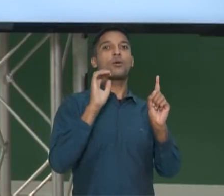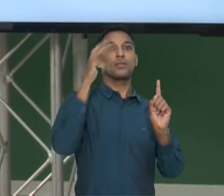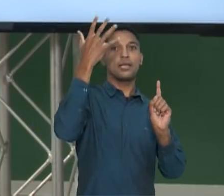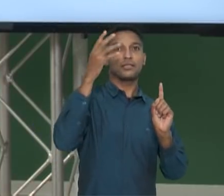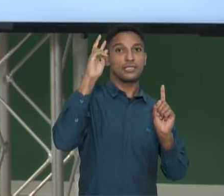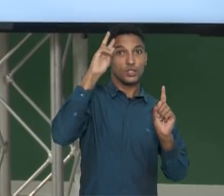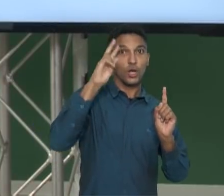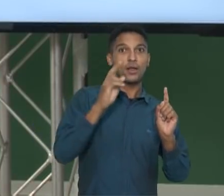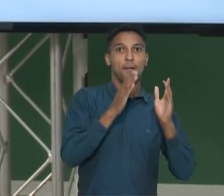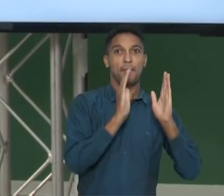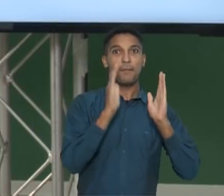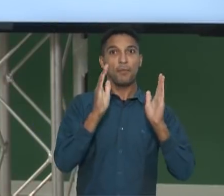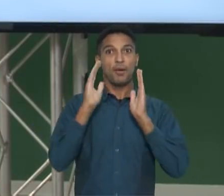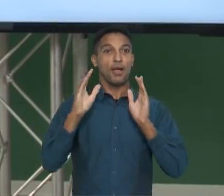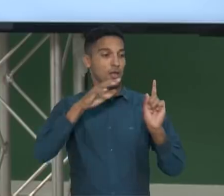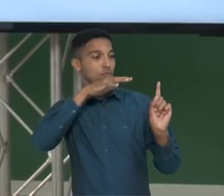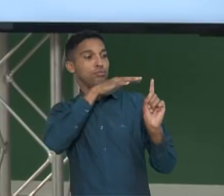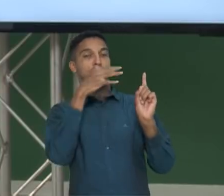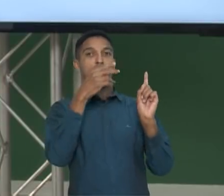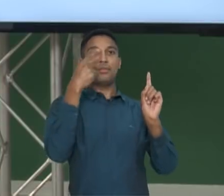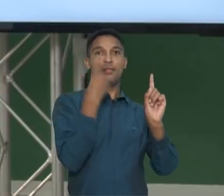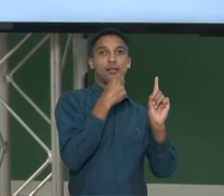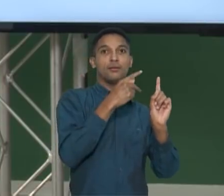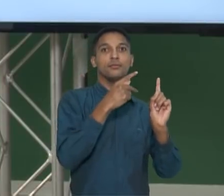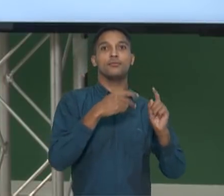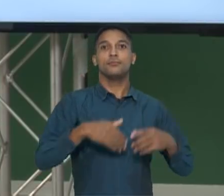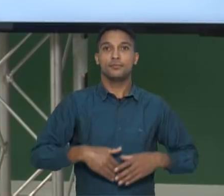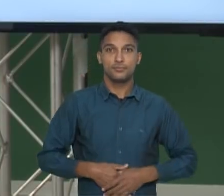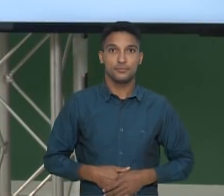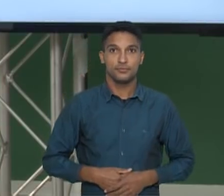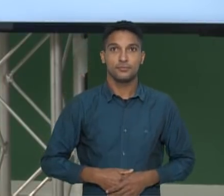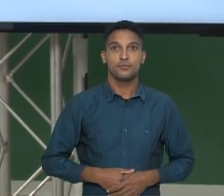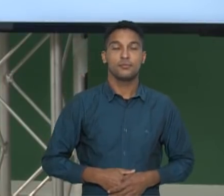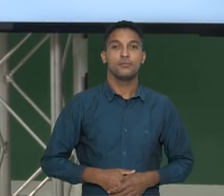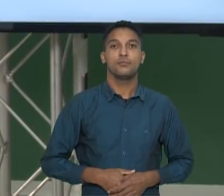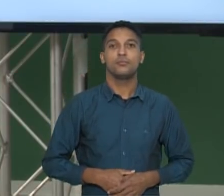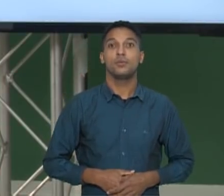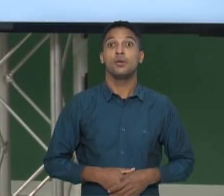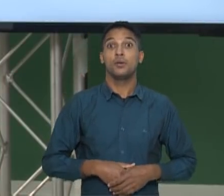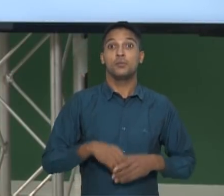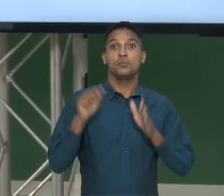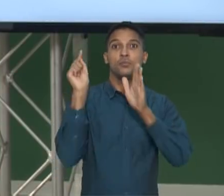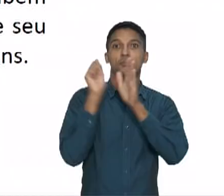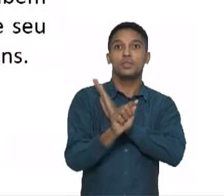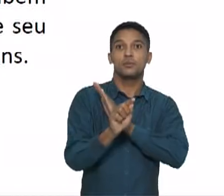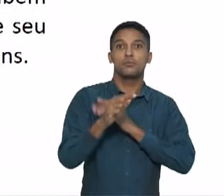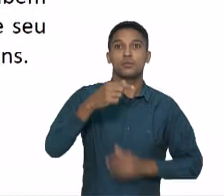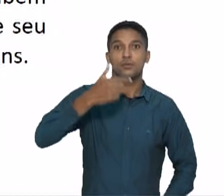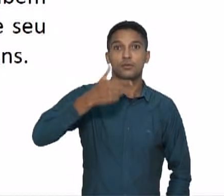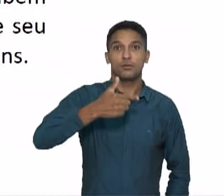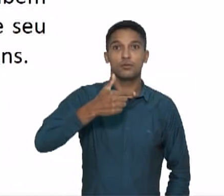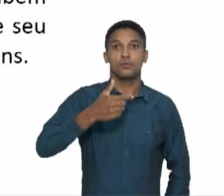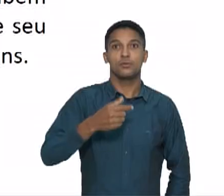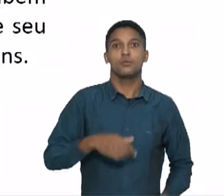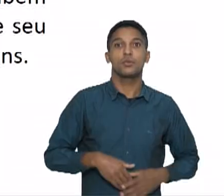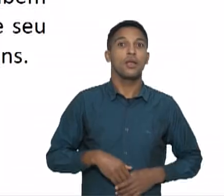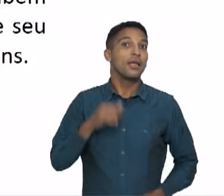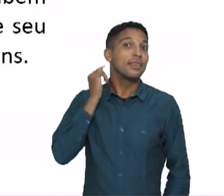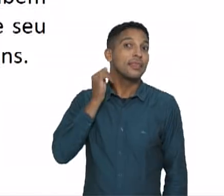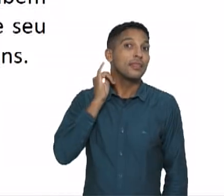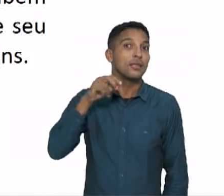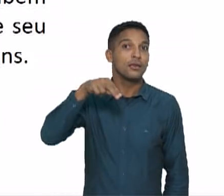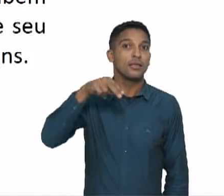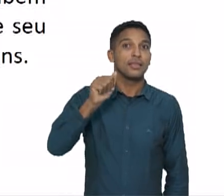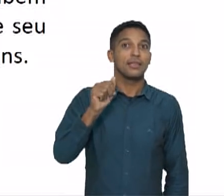conseguiu captar aí como que é a questão dos personagens. Questão 2 agora. O narrador se apresenta